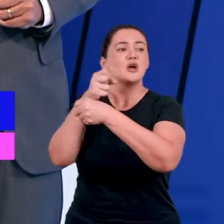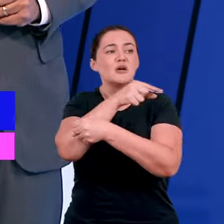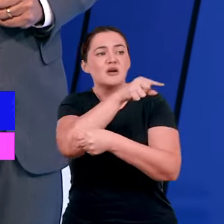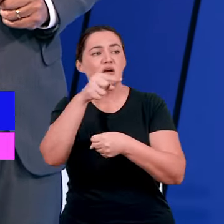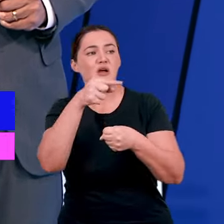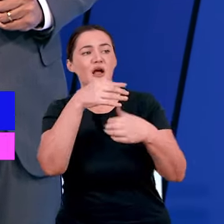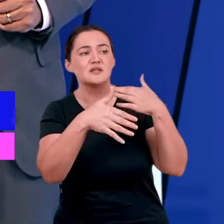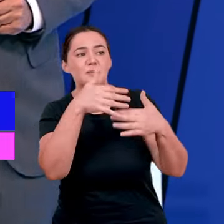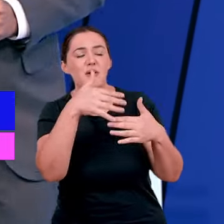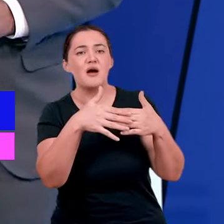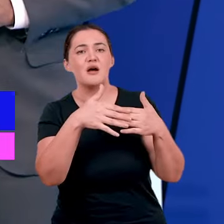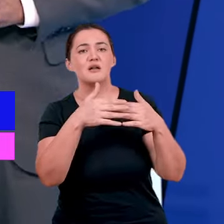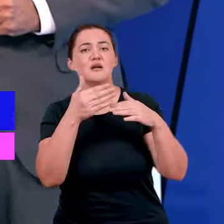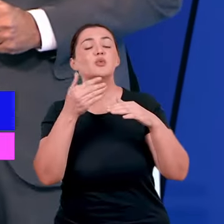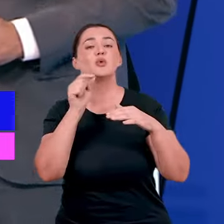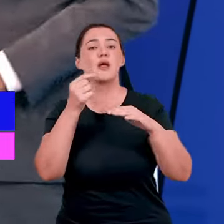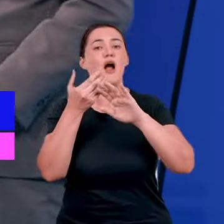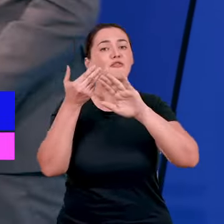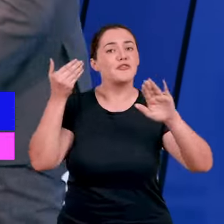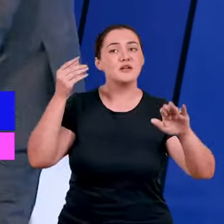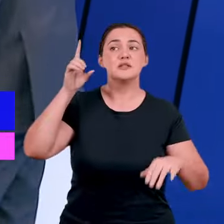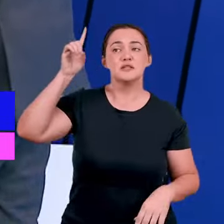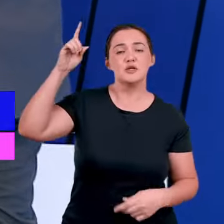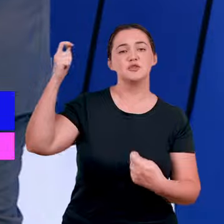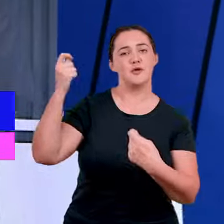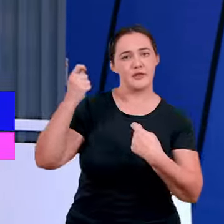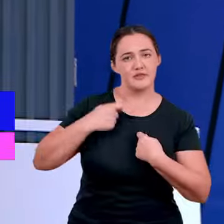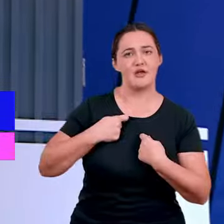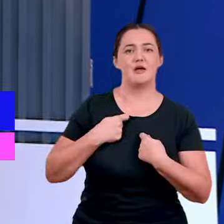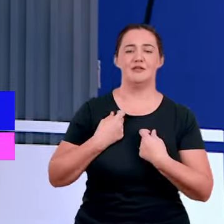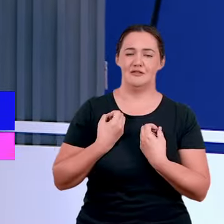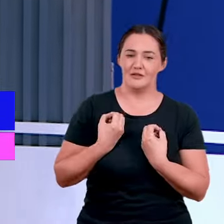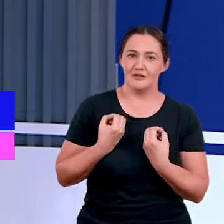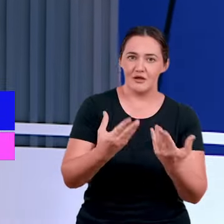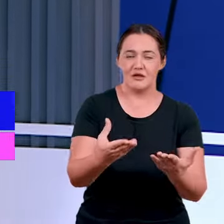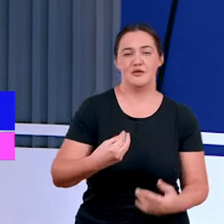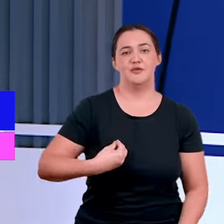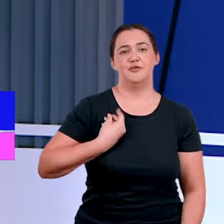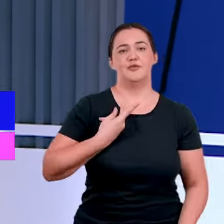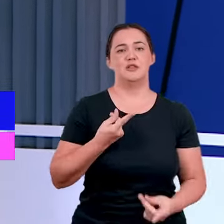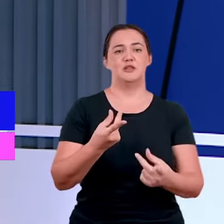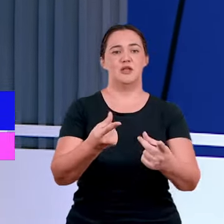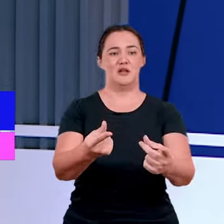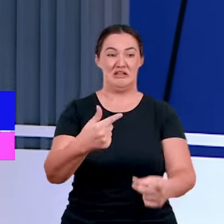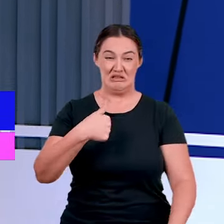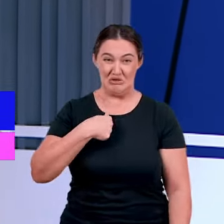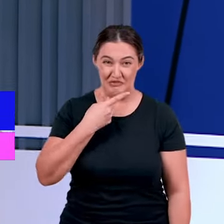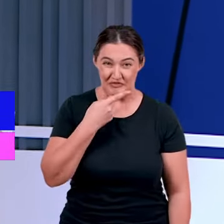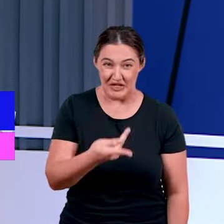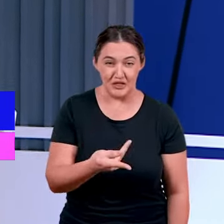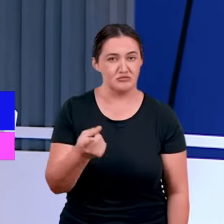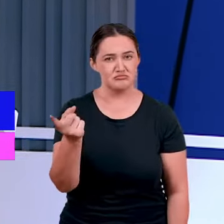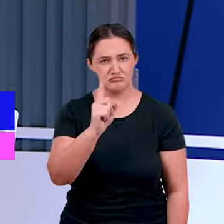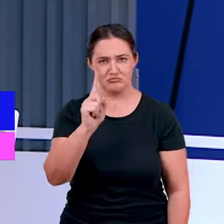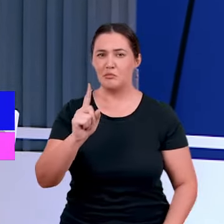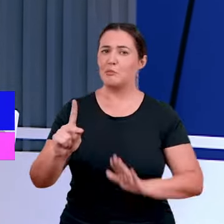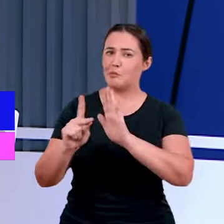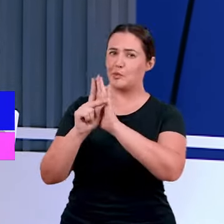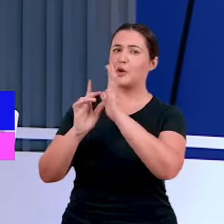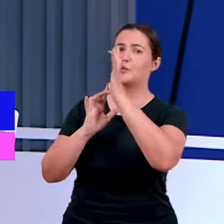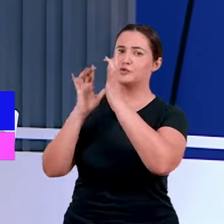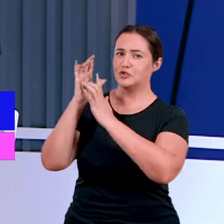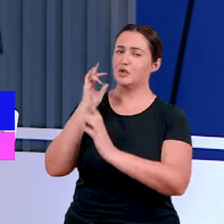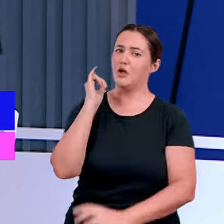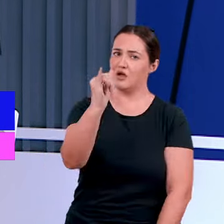qualquer coisa que te afasta do Senhor, Ele está garantindo, você vai herdar a vida eterna. Não sou eu que estou dizendo, é o próprio